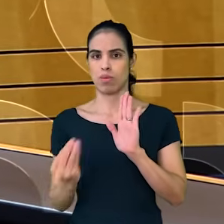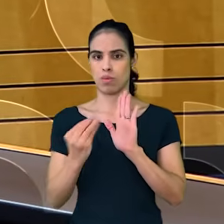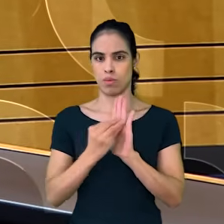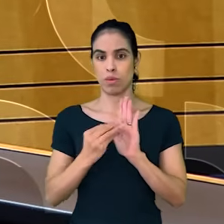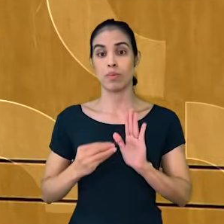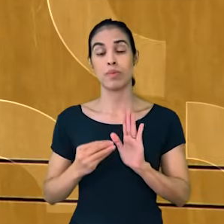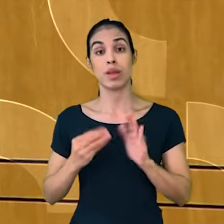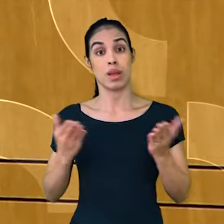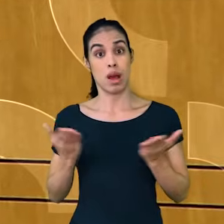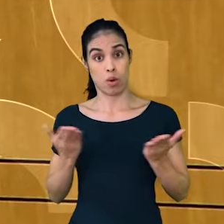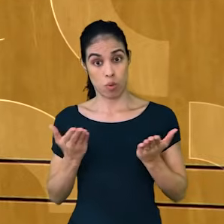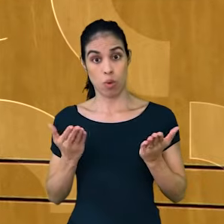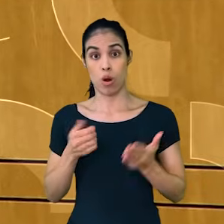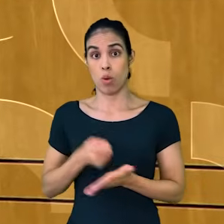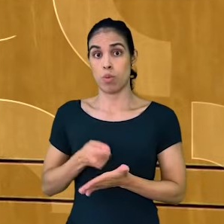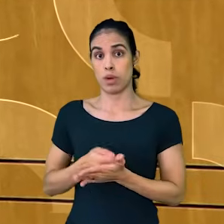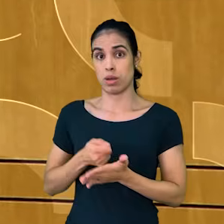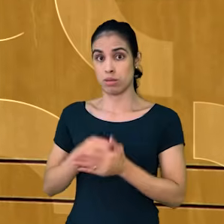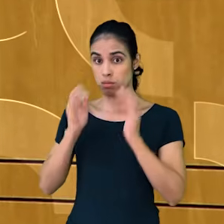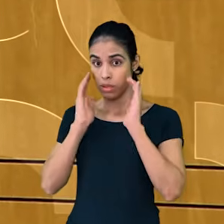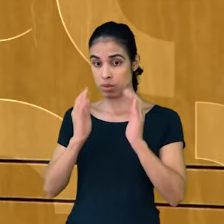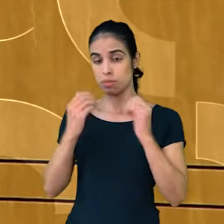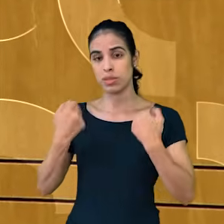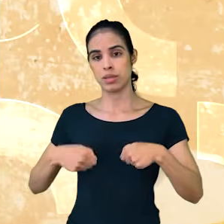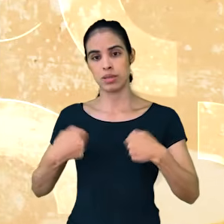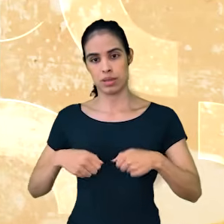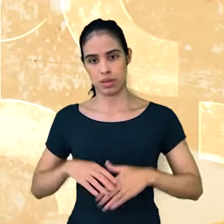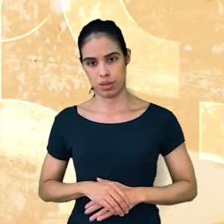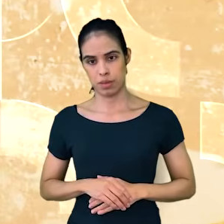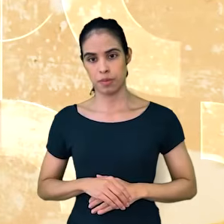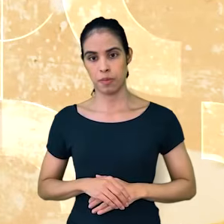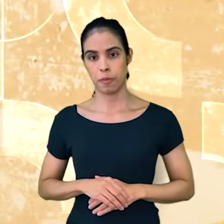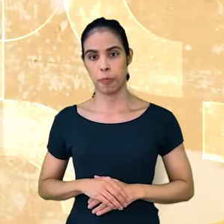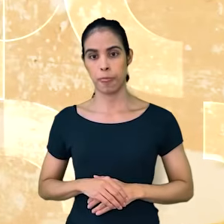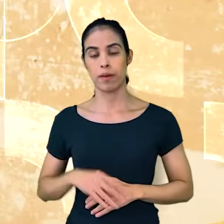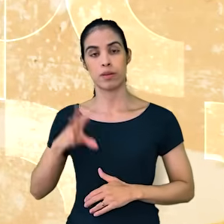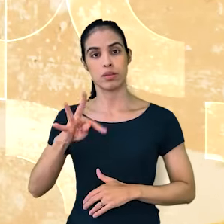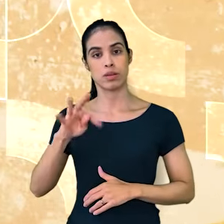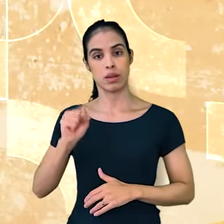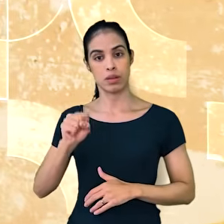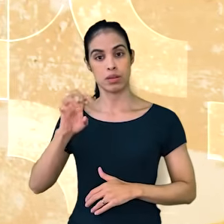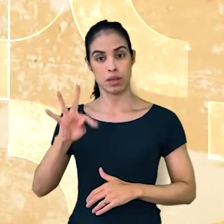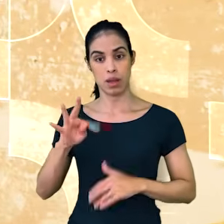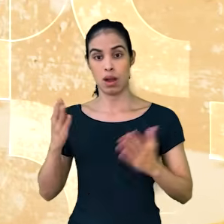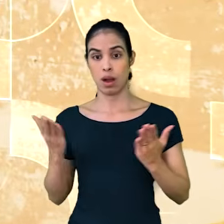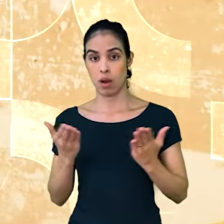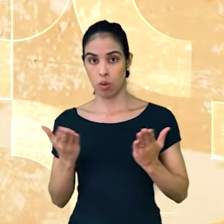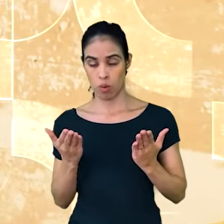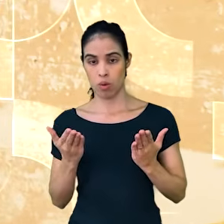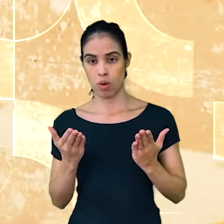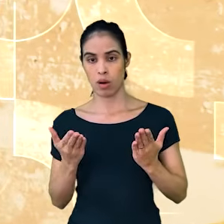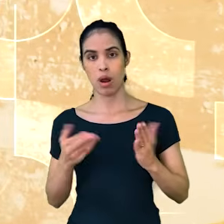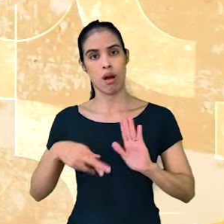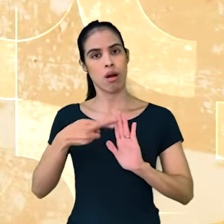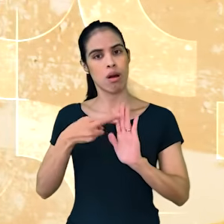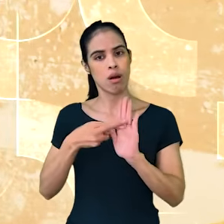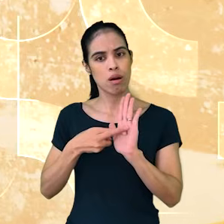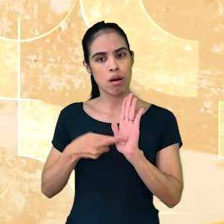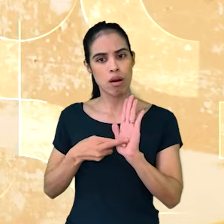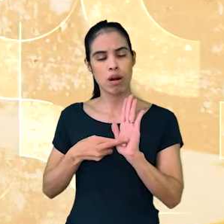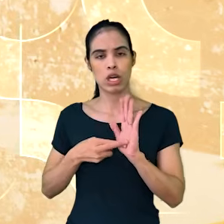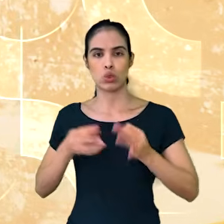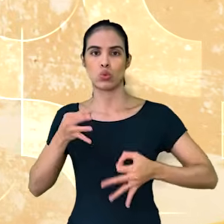de Justiça e passa a ter caráter obrigatório. A política do Tribunal Superior do Trabalho, agora, não é só